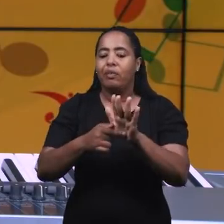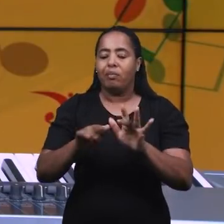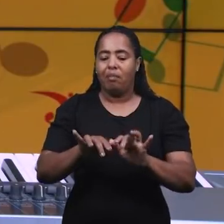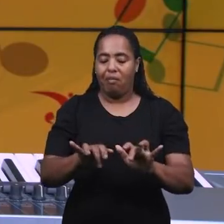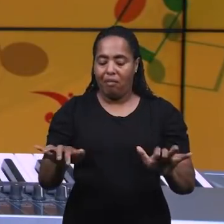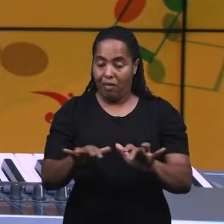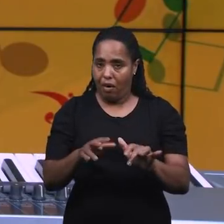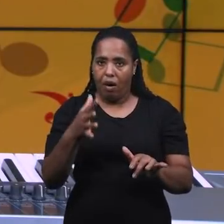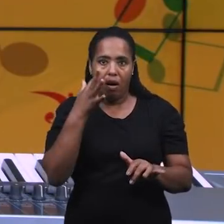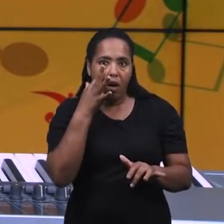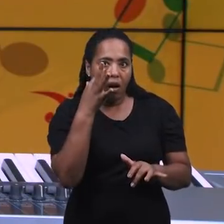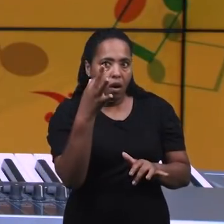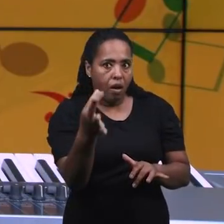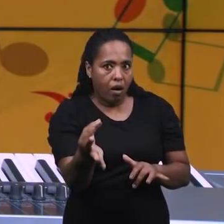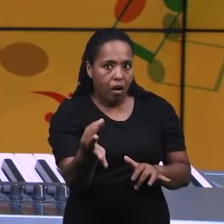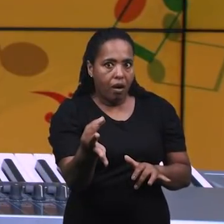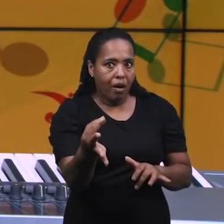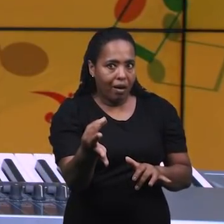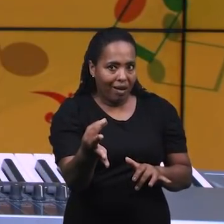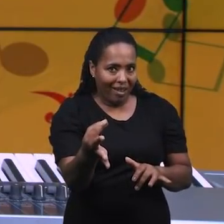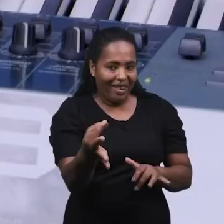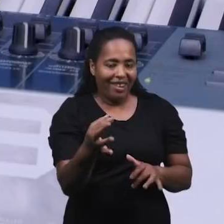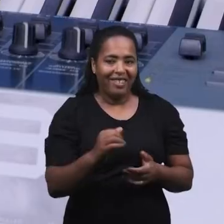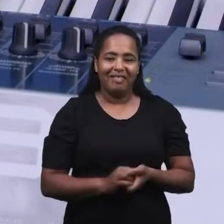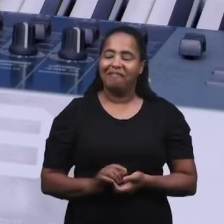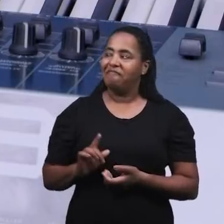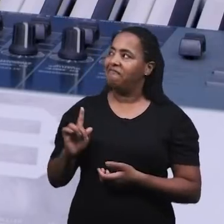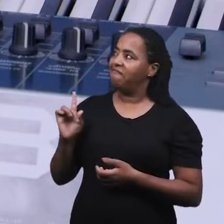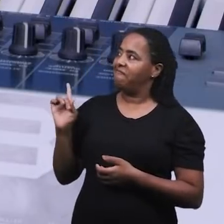teclado. Atenção!